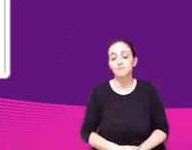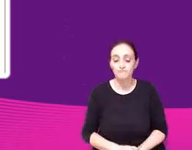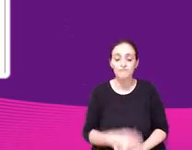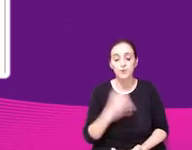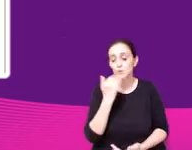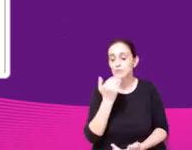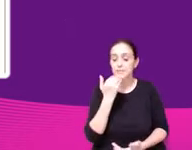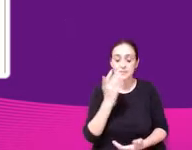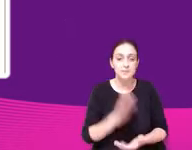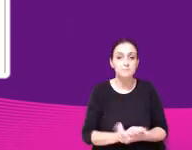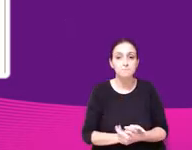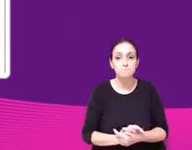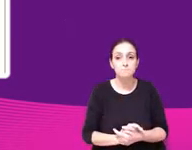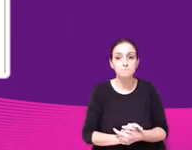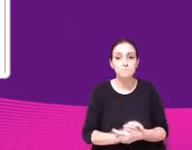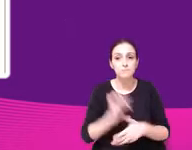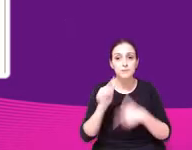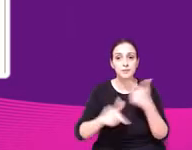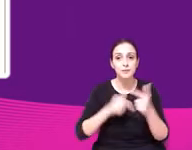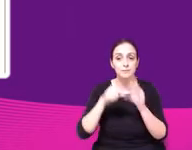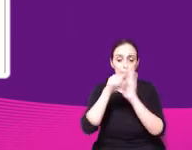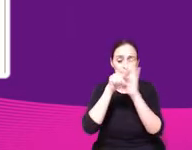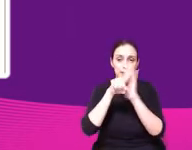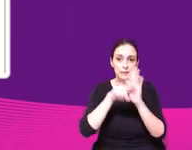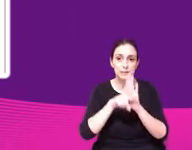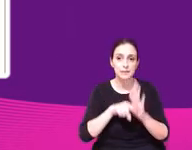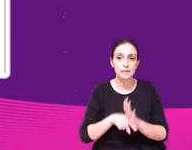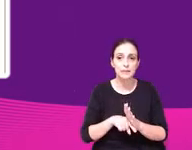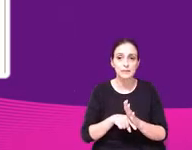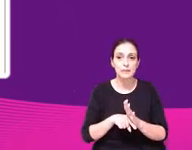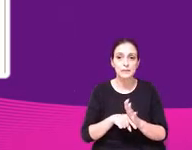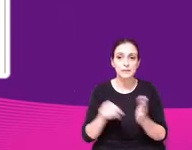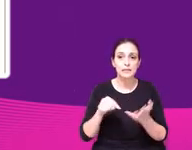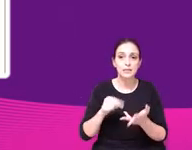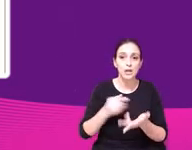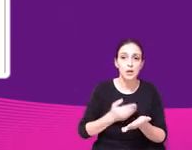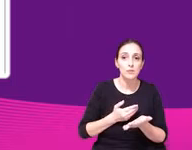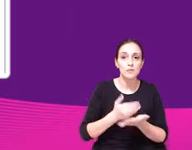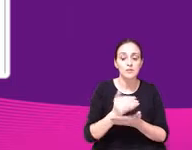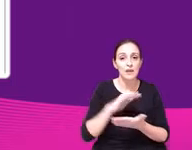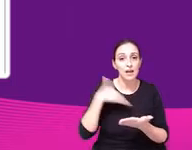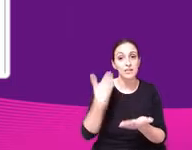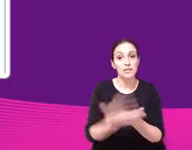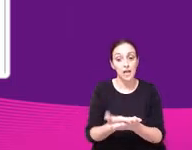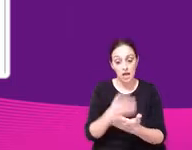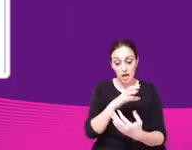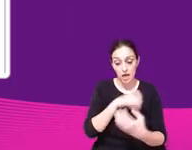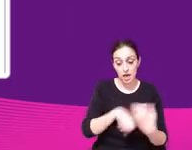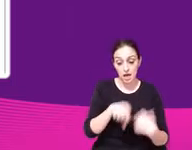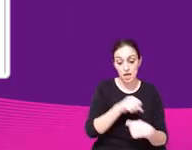No nosso serviço, eu analisei, desde que começamos até 99,